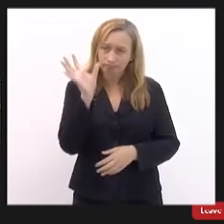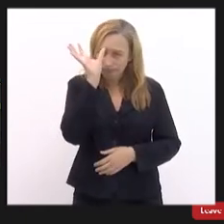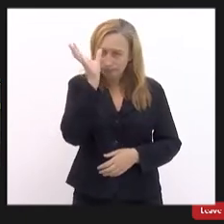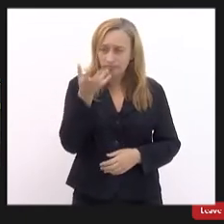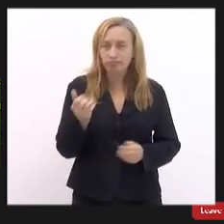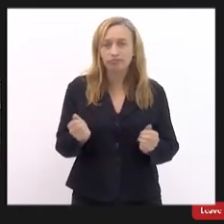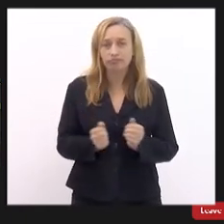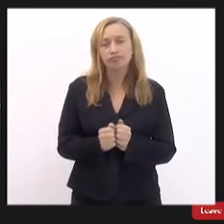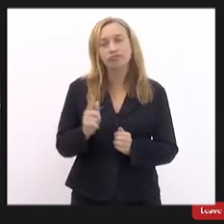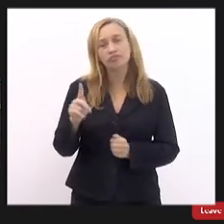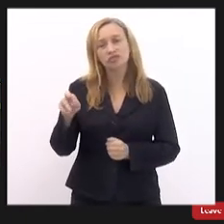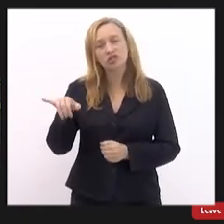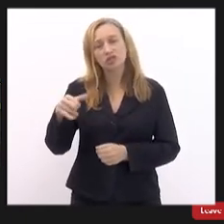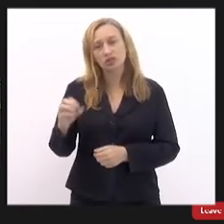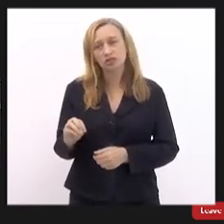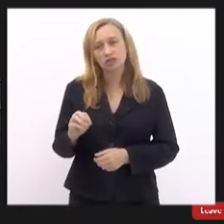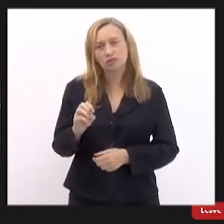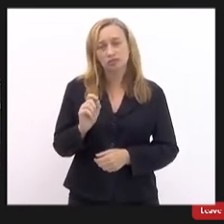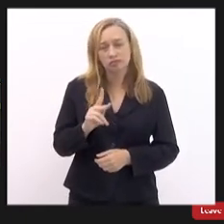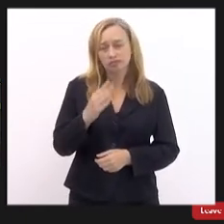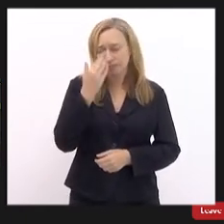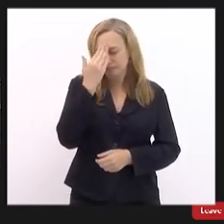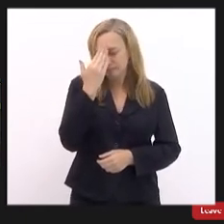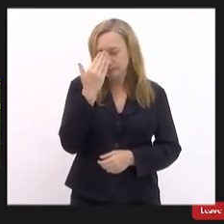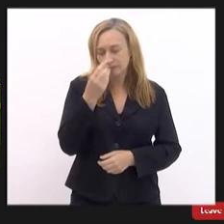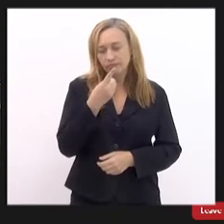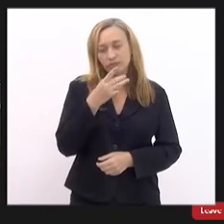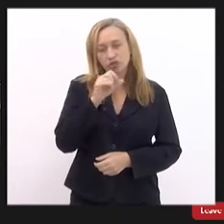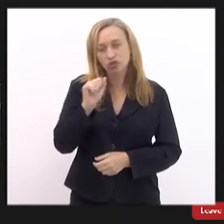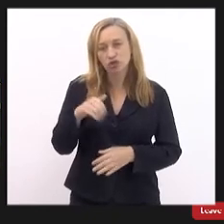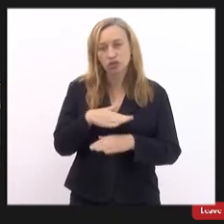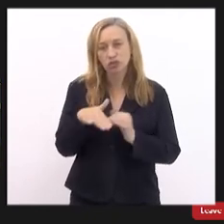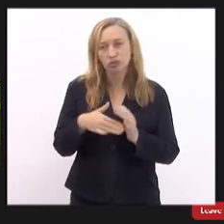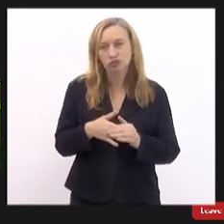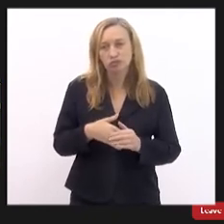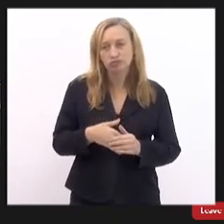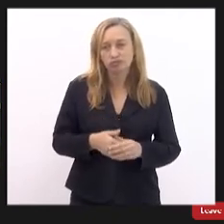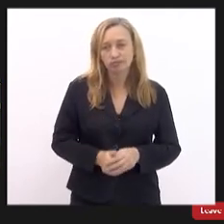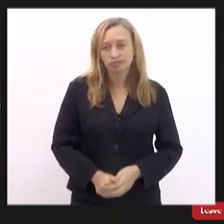AGRI, entendeu? Muito obrigado, bom dia a todos.